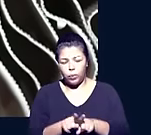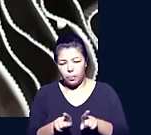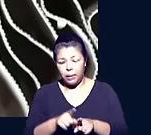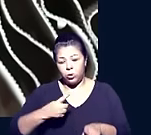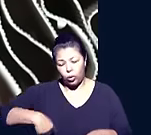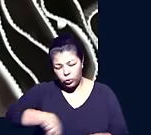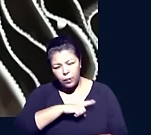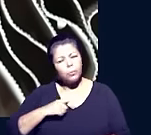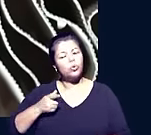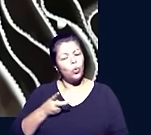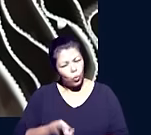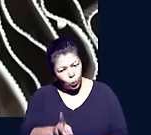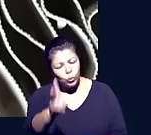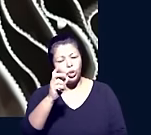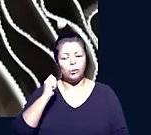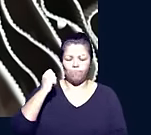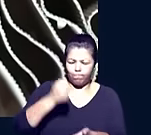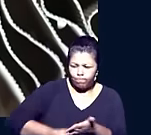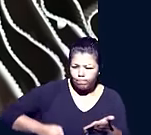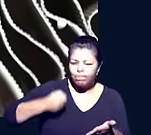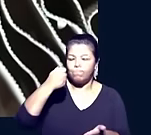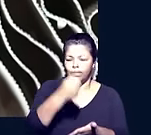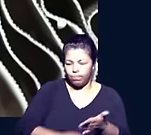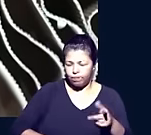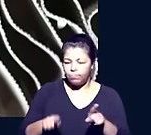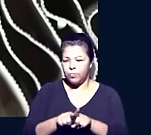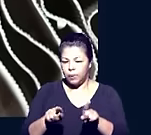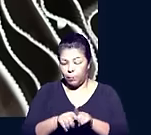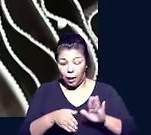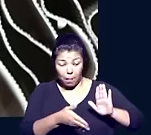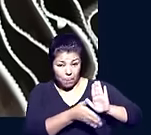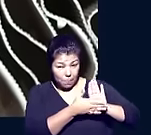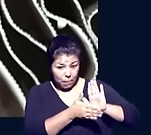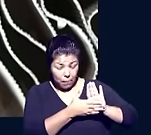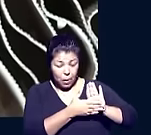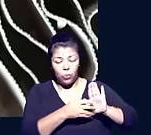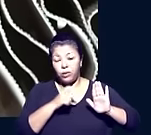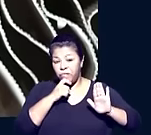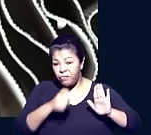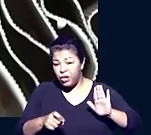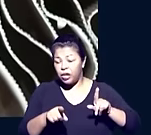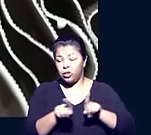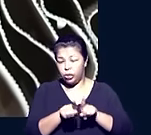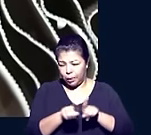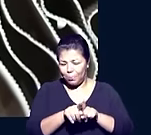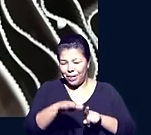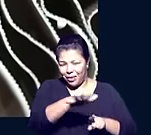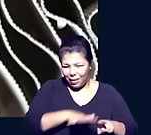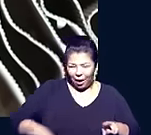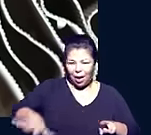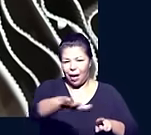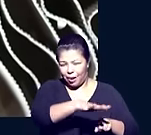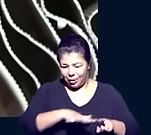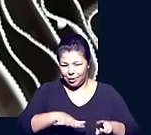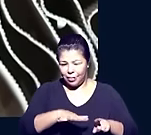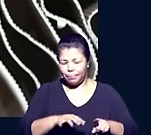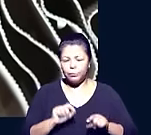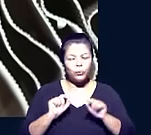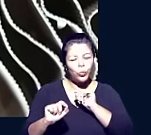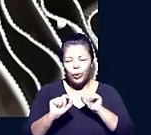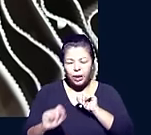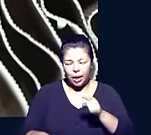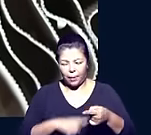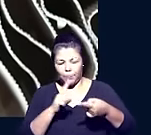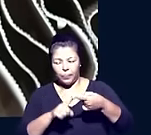em algumas matérias da da pauta verde né Nós temos aí algumas matérias que estão como como do